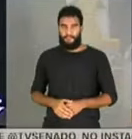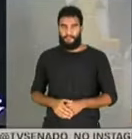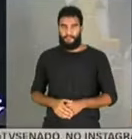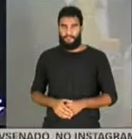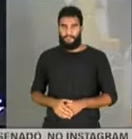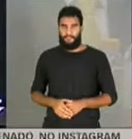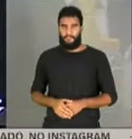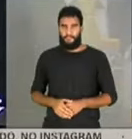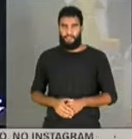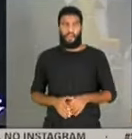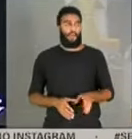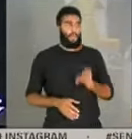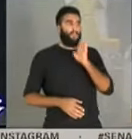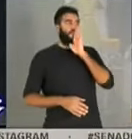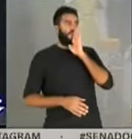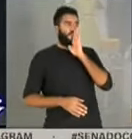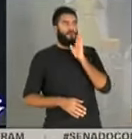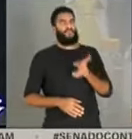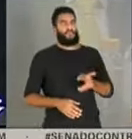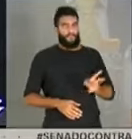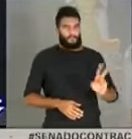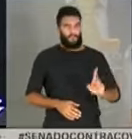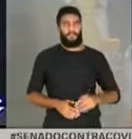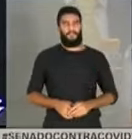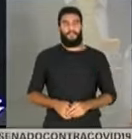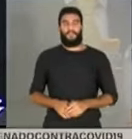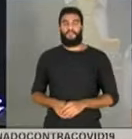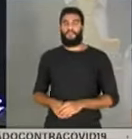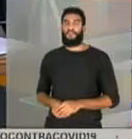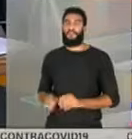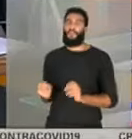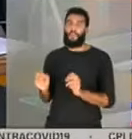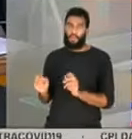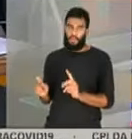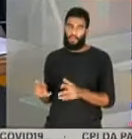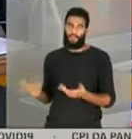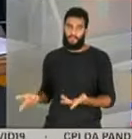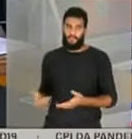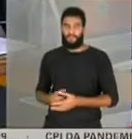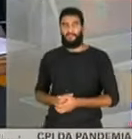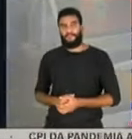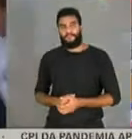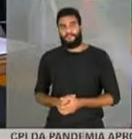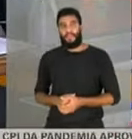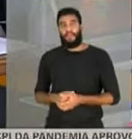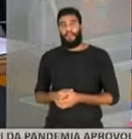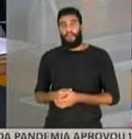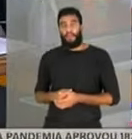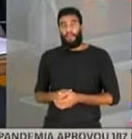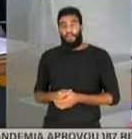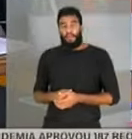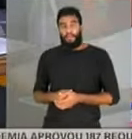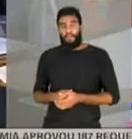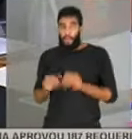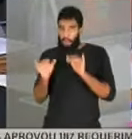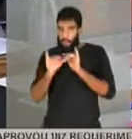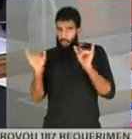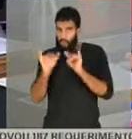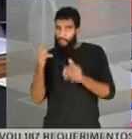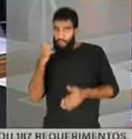Vou permanecer em silêncio, senhor senador. Pois não. Então, está aqui a informação, né,